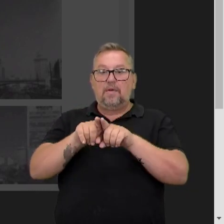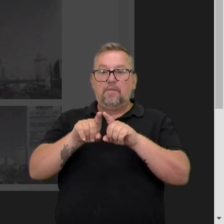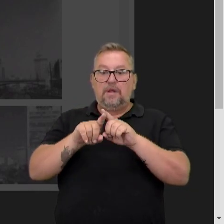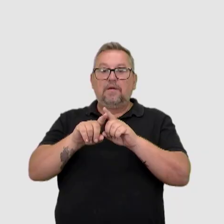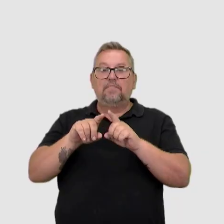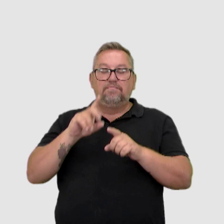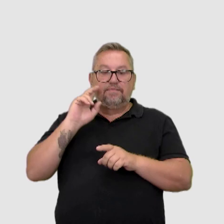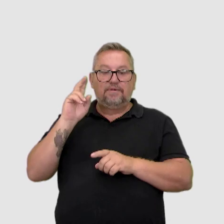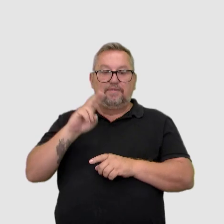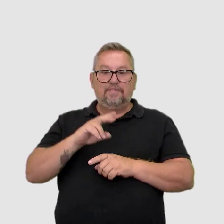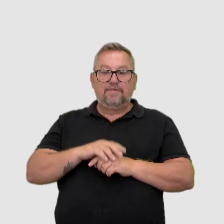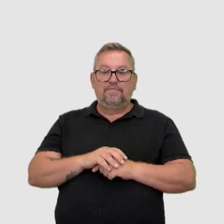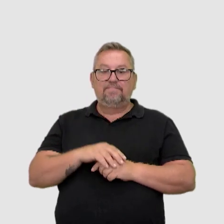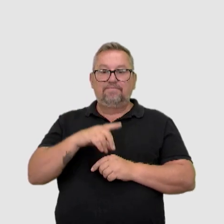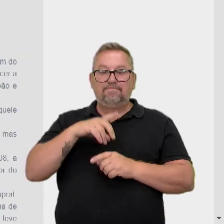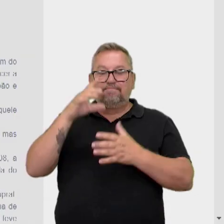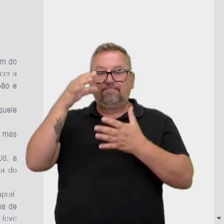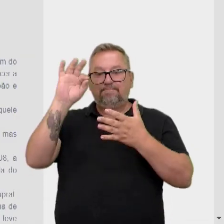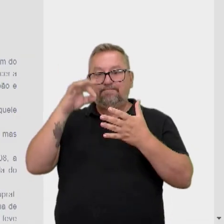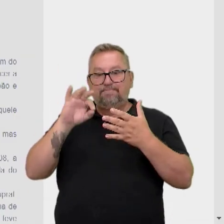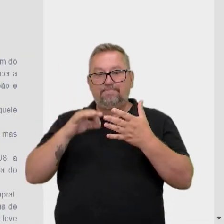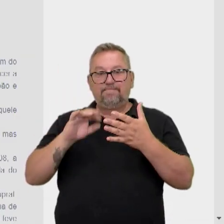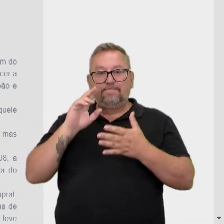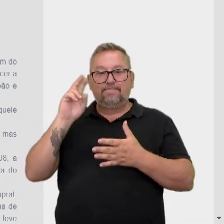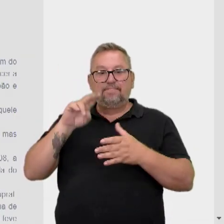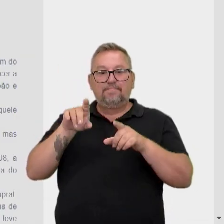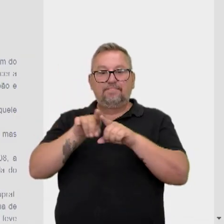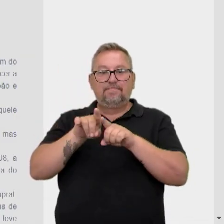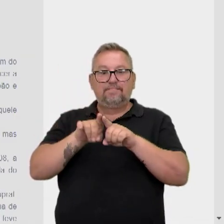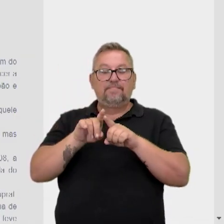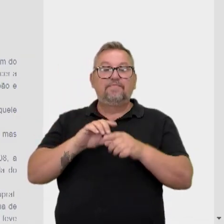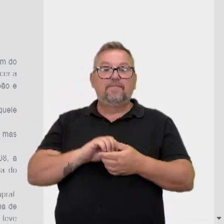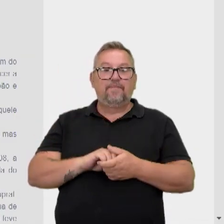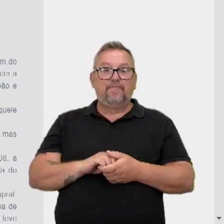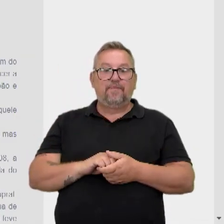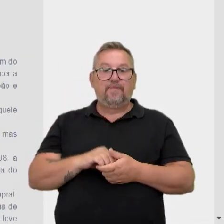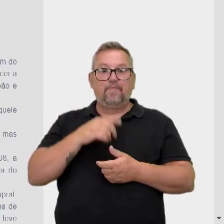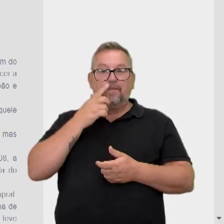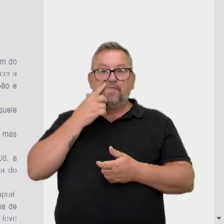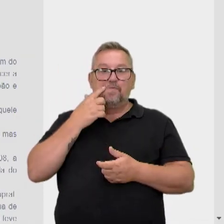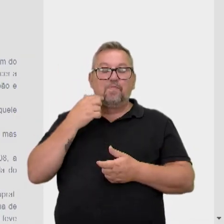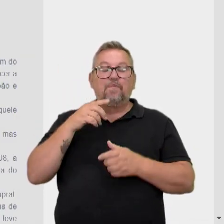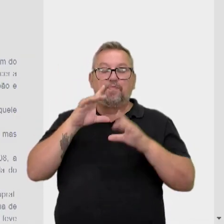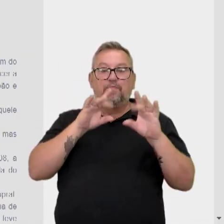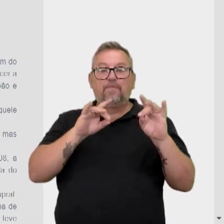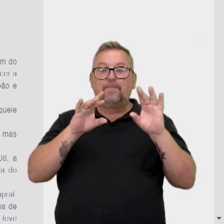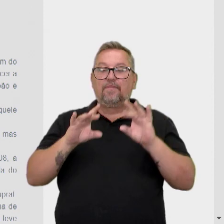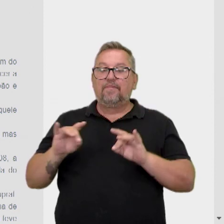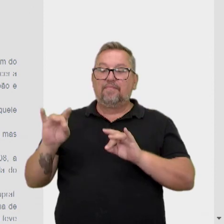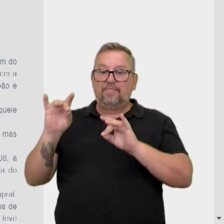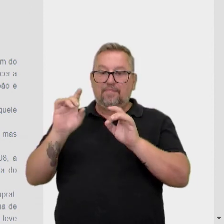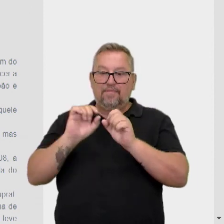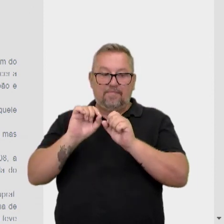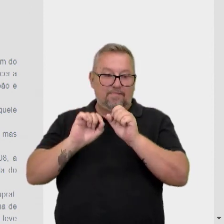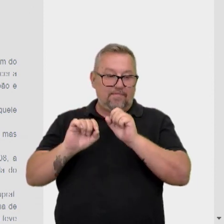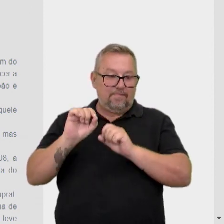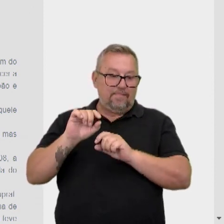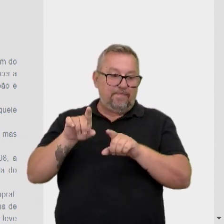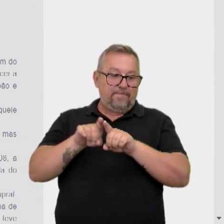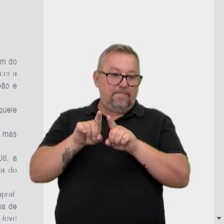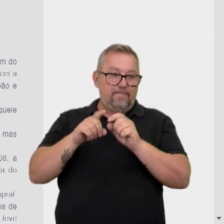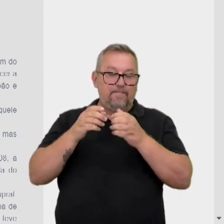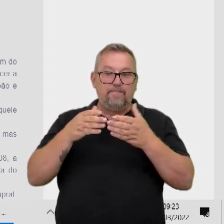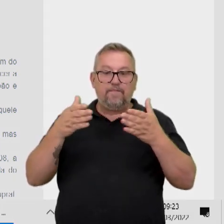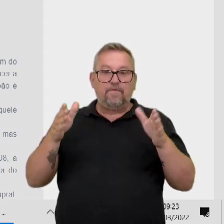imagem, ter detalhes da imagem, né? Aí vai aparecer num outro link, tá certo? Então são links aí que acabam, né, abrindo